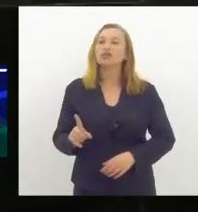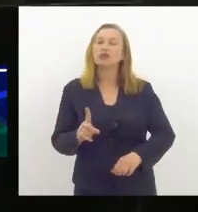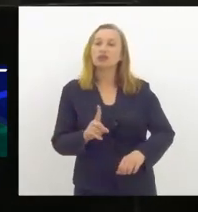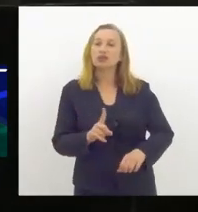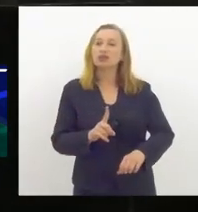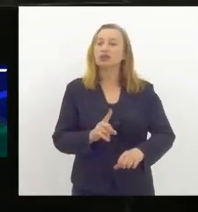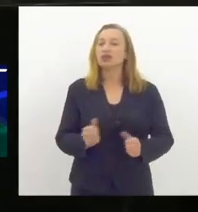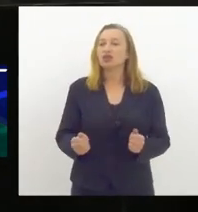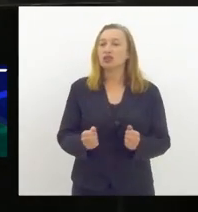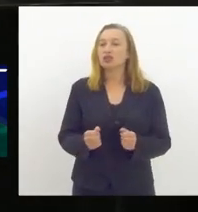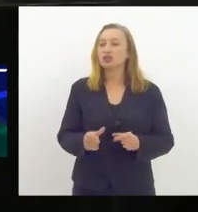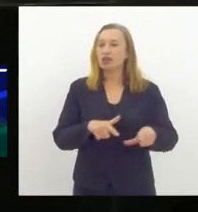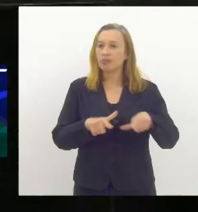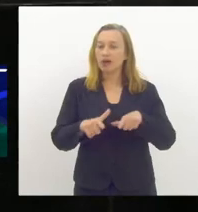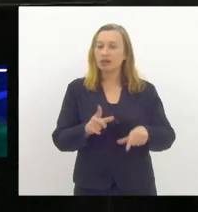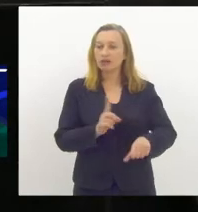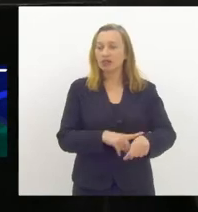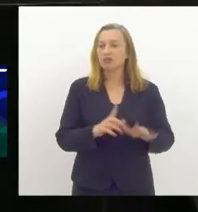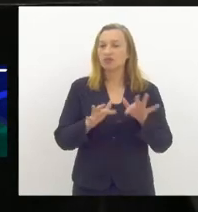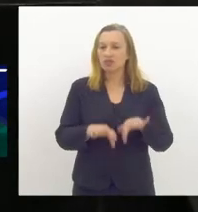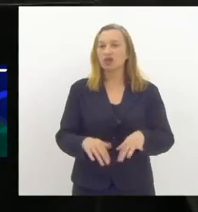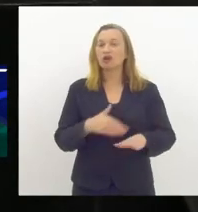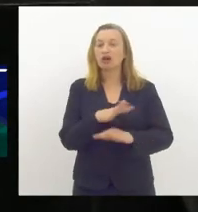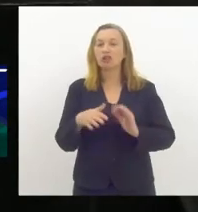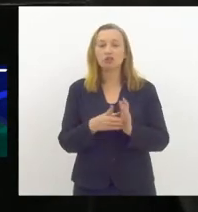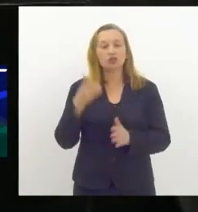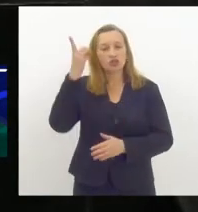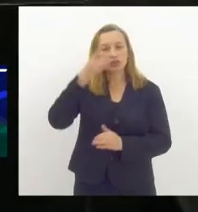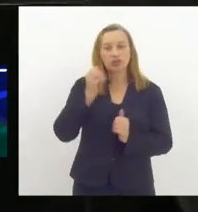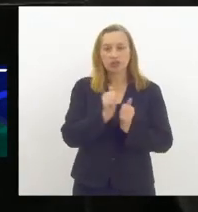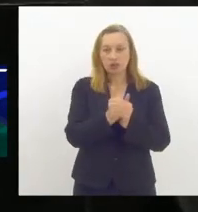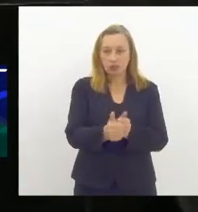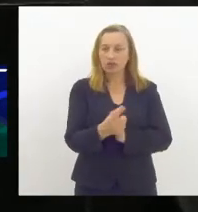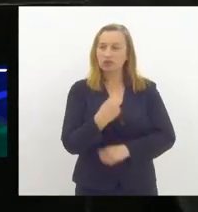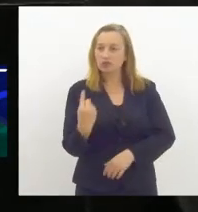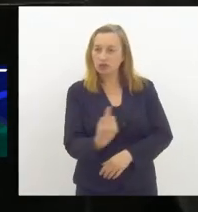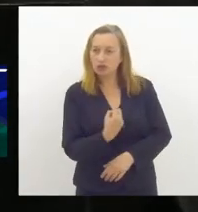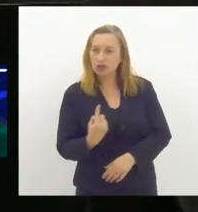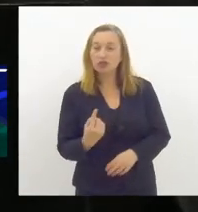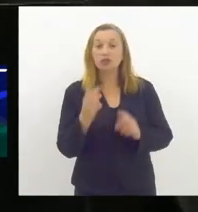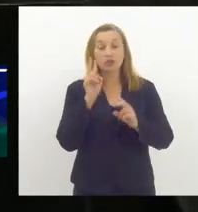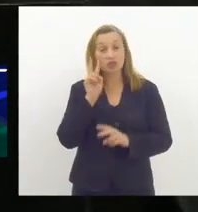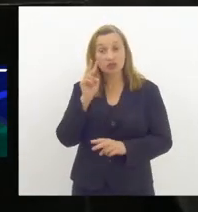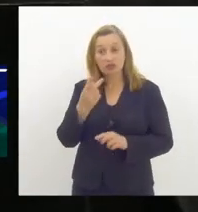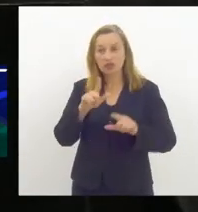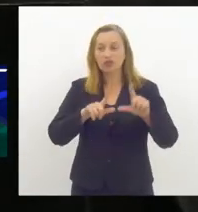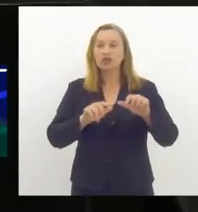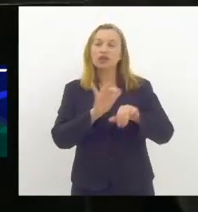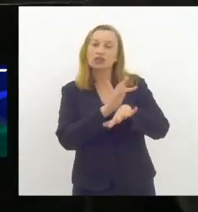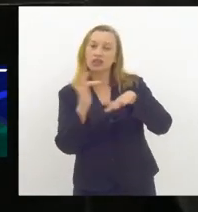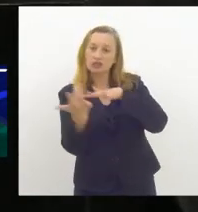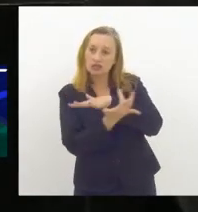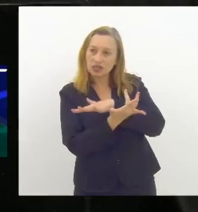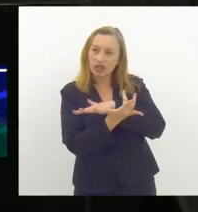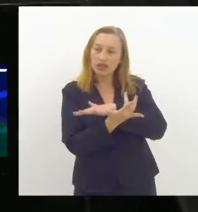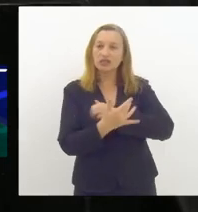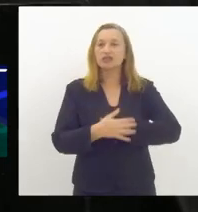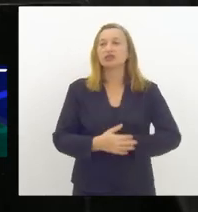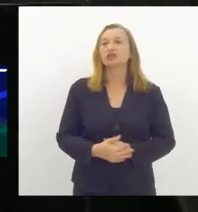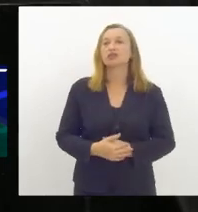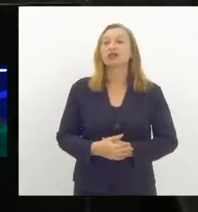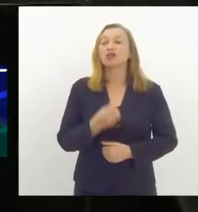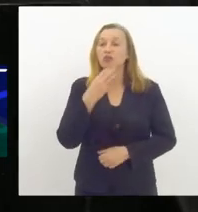esse expediente final deputadas e deputados que ainda nos acompanham aqueles que nos assistem pelas redes sociais